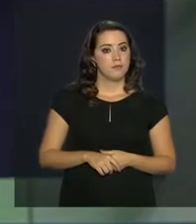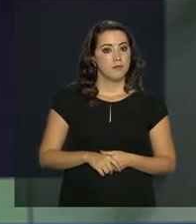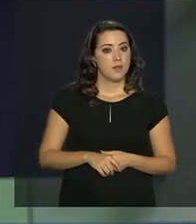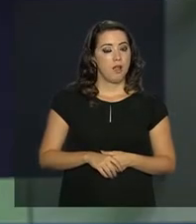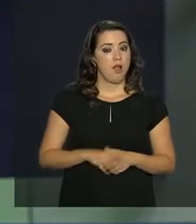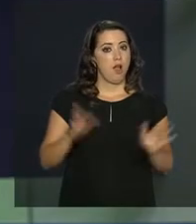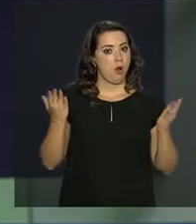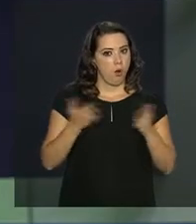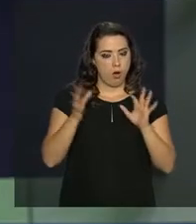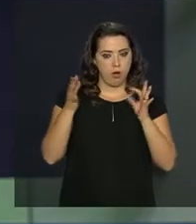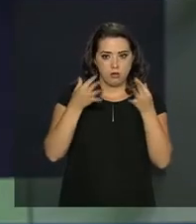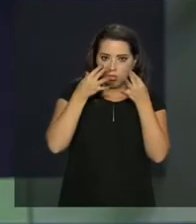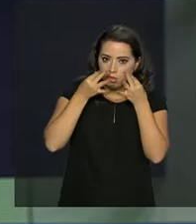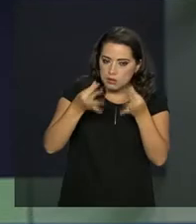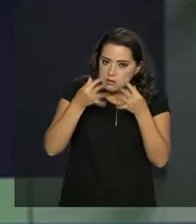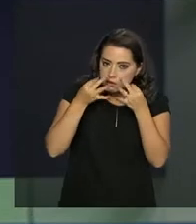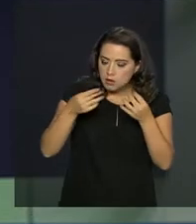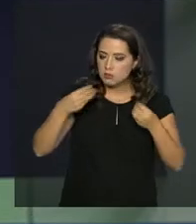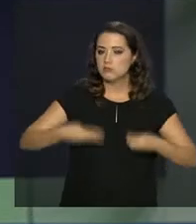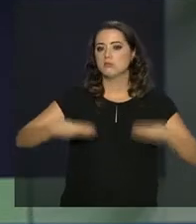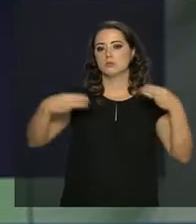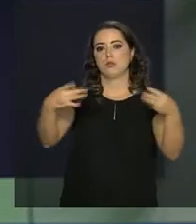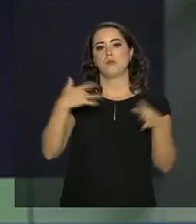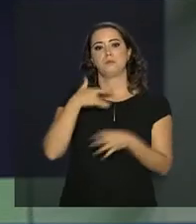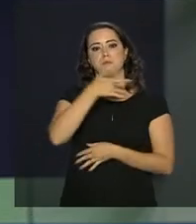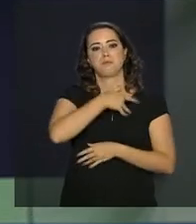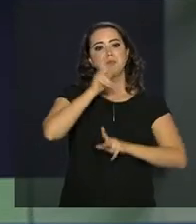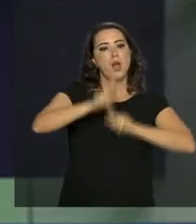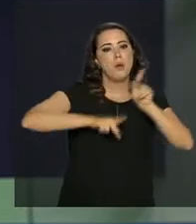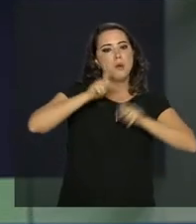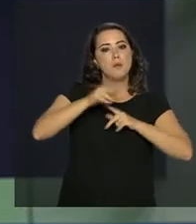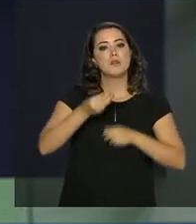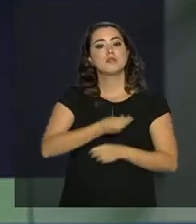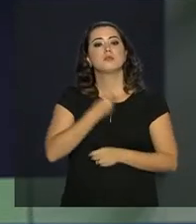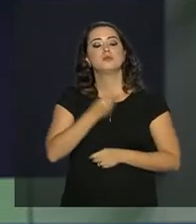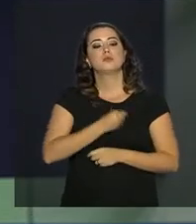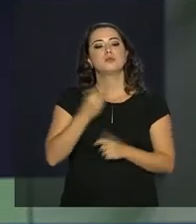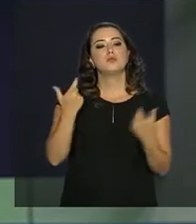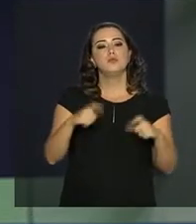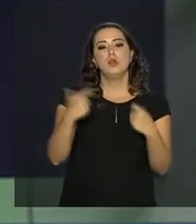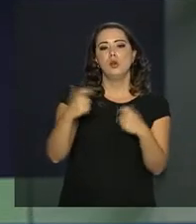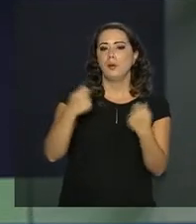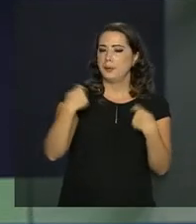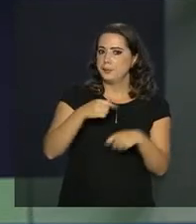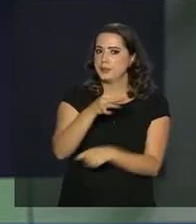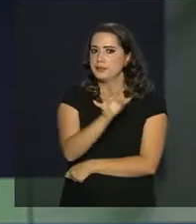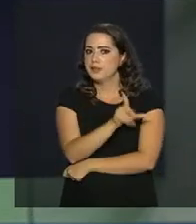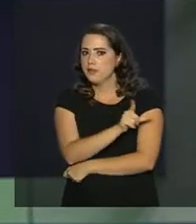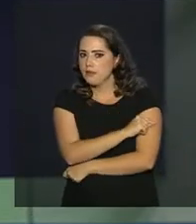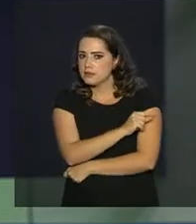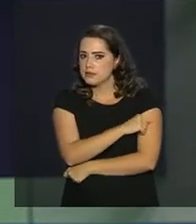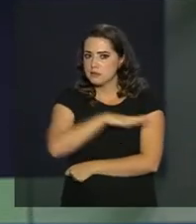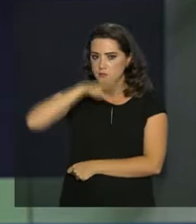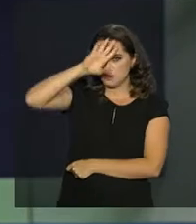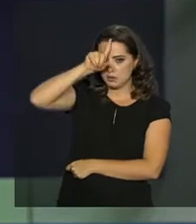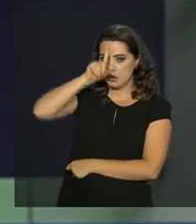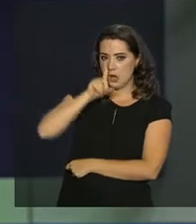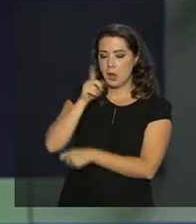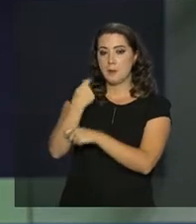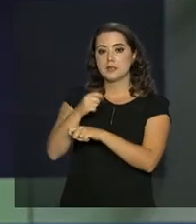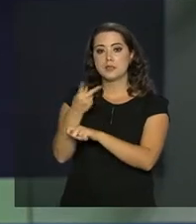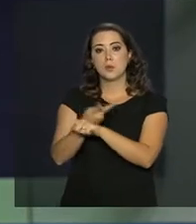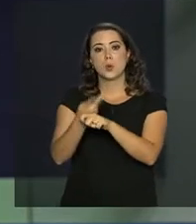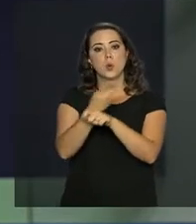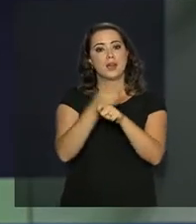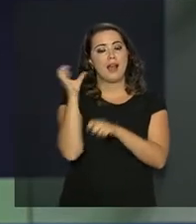E agora um alerta do Ministério da Saúde. A população que mora em áreas recomendadas para a vacina da febre amarela deve buscar